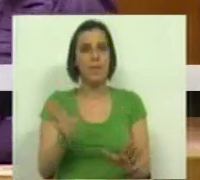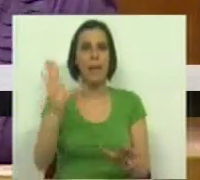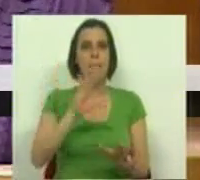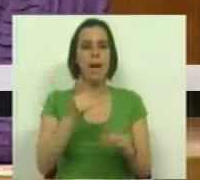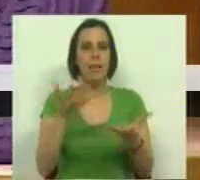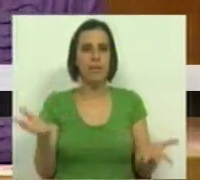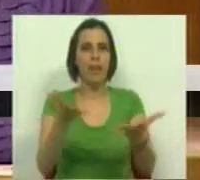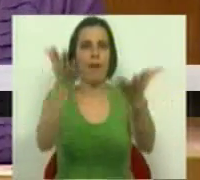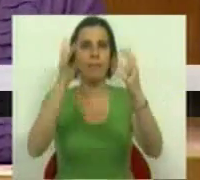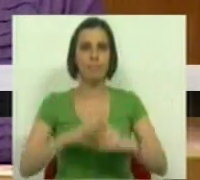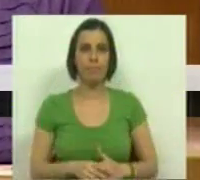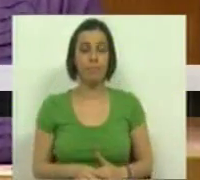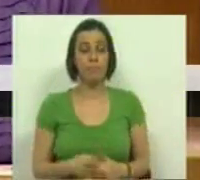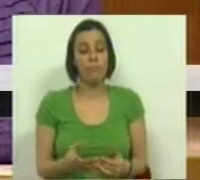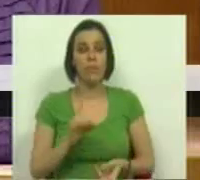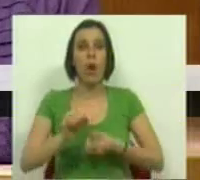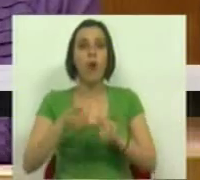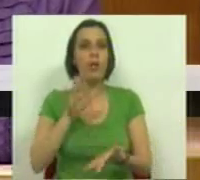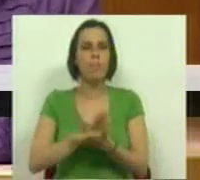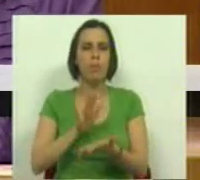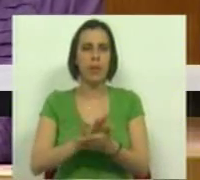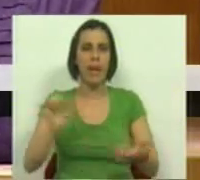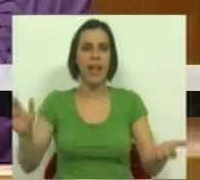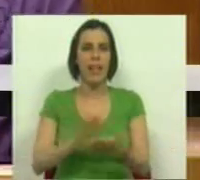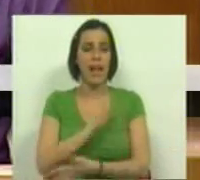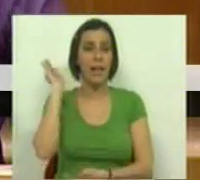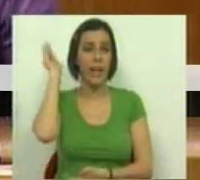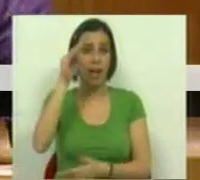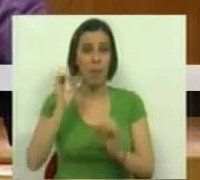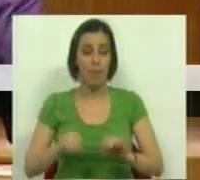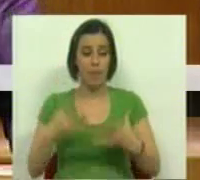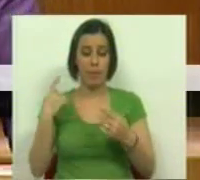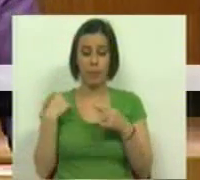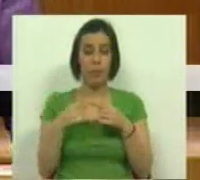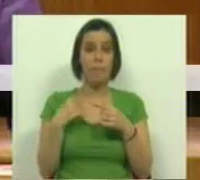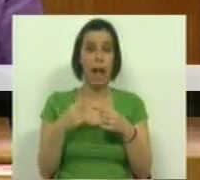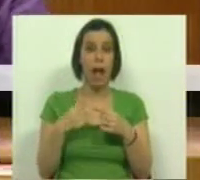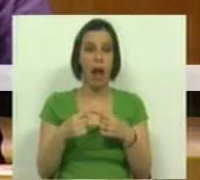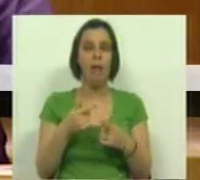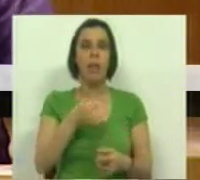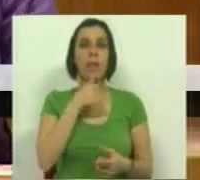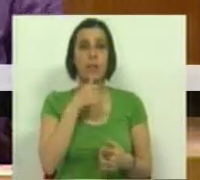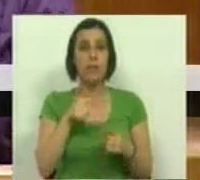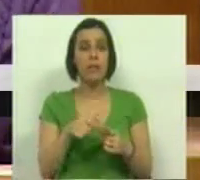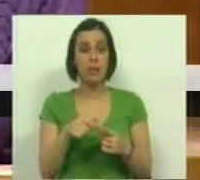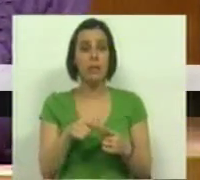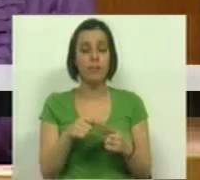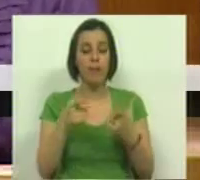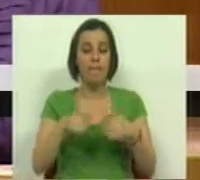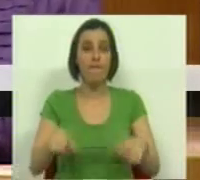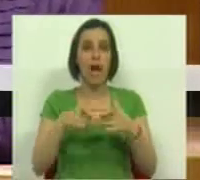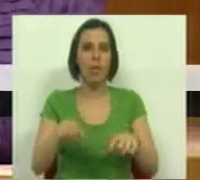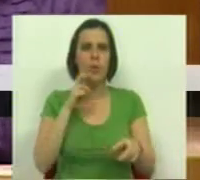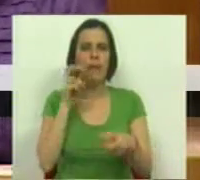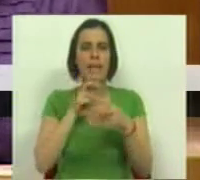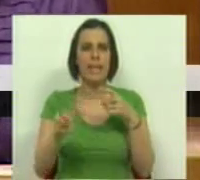dar um empurrãozinho. O que foi publicado em Diário da República no início da semana é a determinação que as faturas